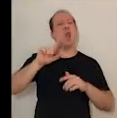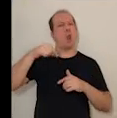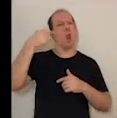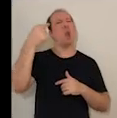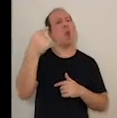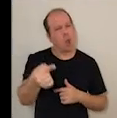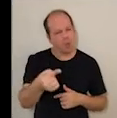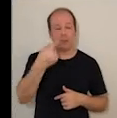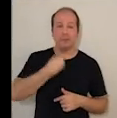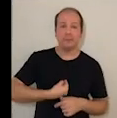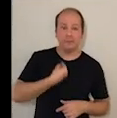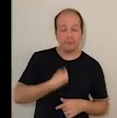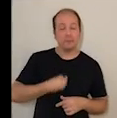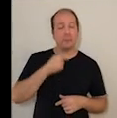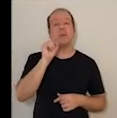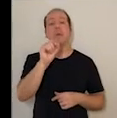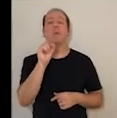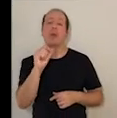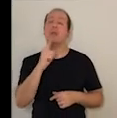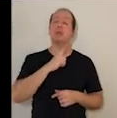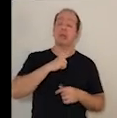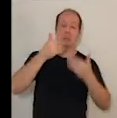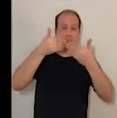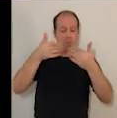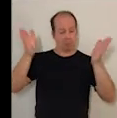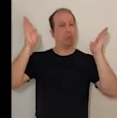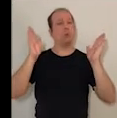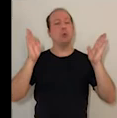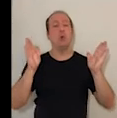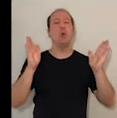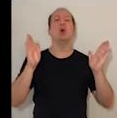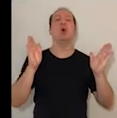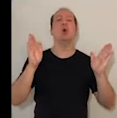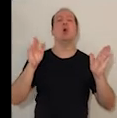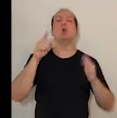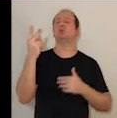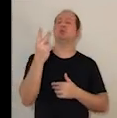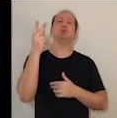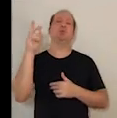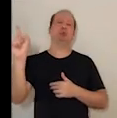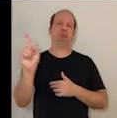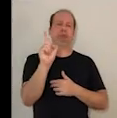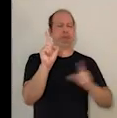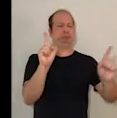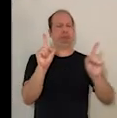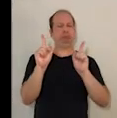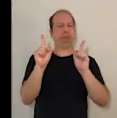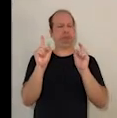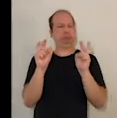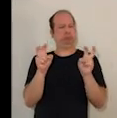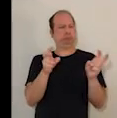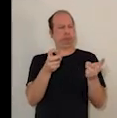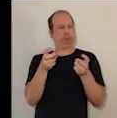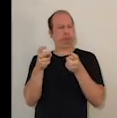Logo estarão aí de asas abertas e garras à mostra, o abutre, o corvo e o gavião, todos ardendo que os transformem